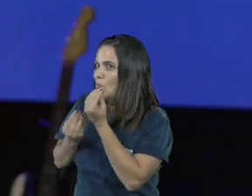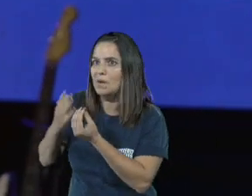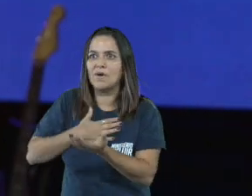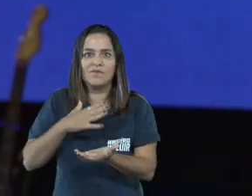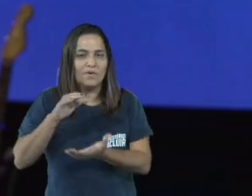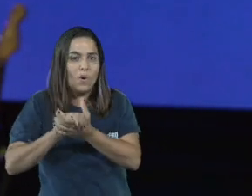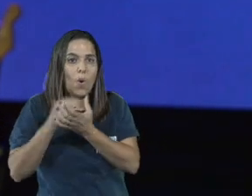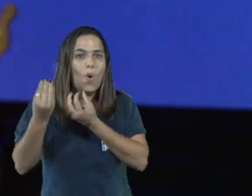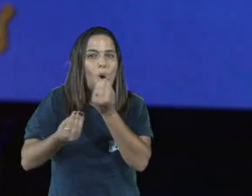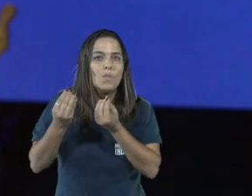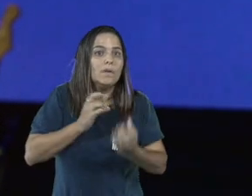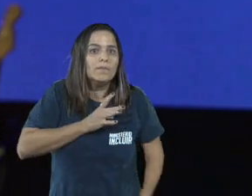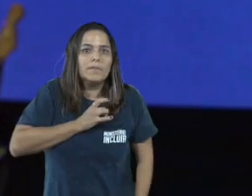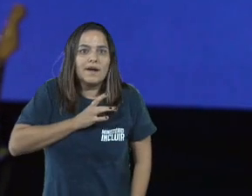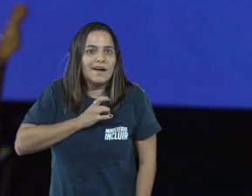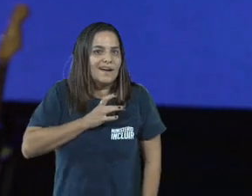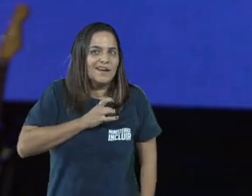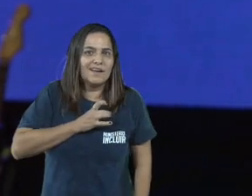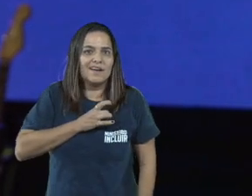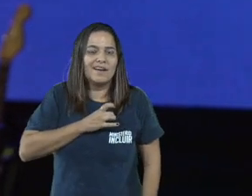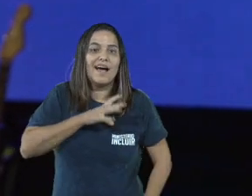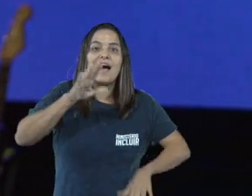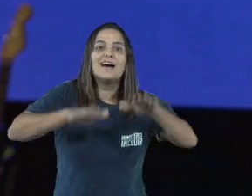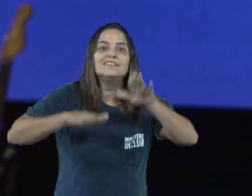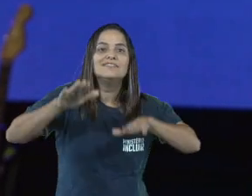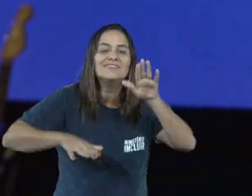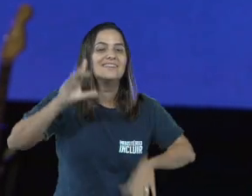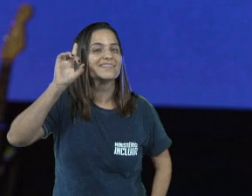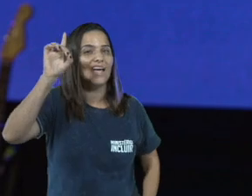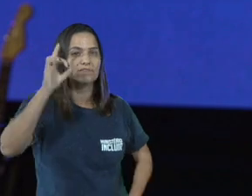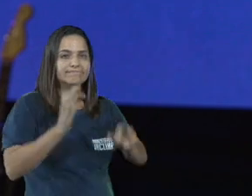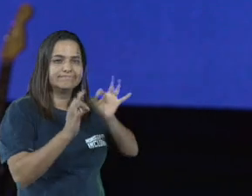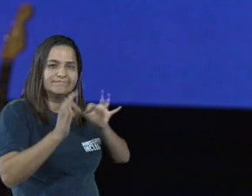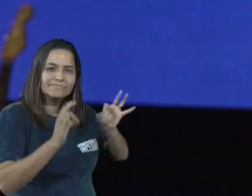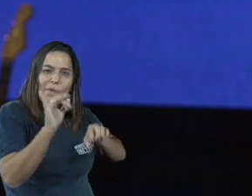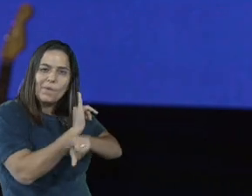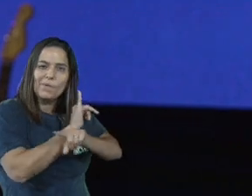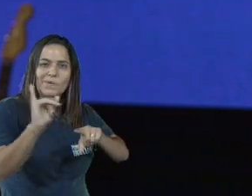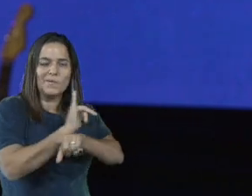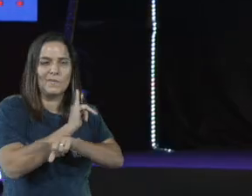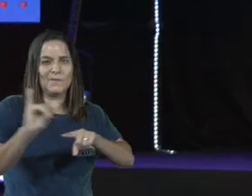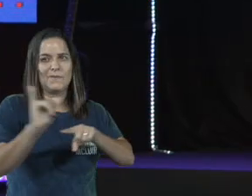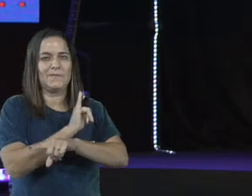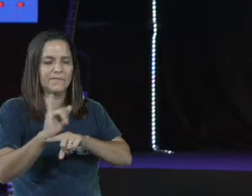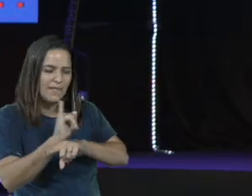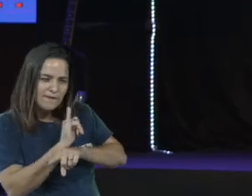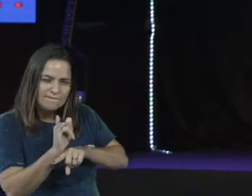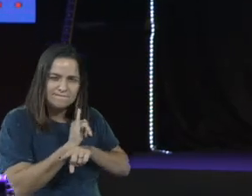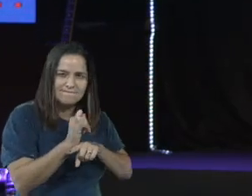talvez foi a porta que Deus abriu que você não queria entrar por ela e Deus só assim deixa eu tirar as portas ruim para ele ver e enxergar que tem uma porta